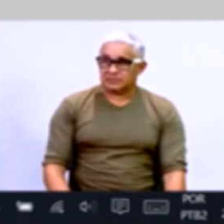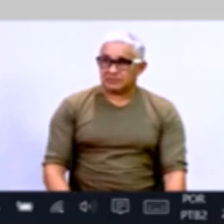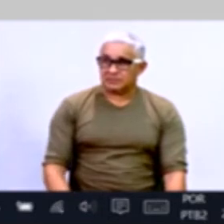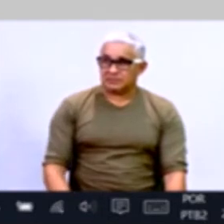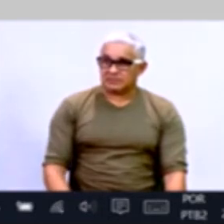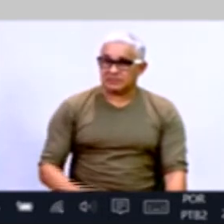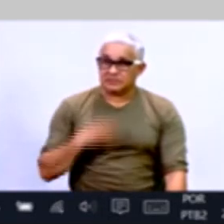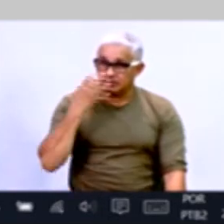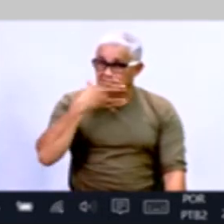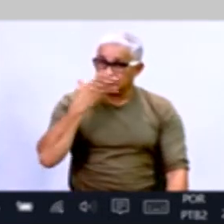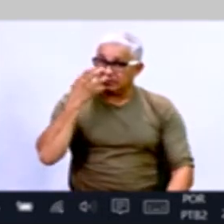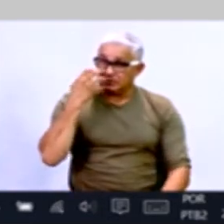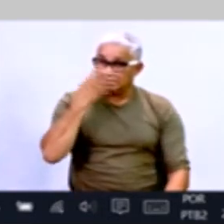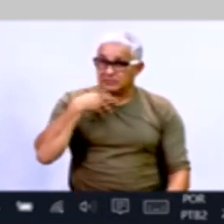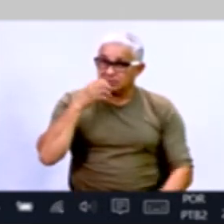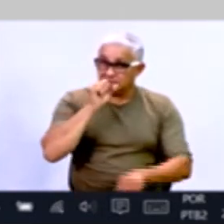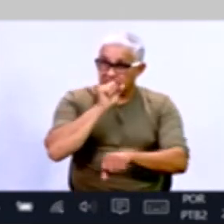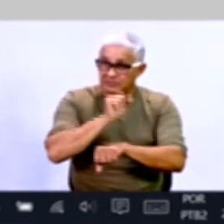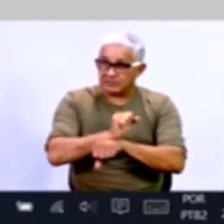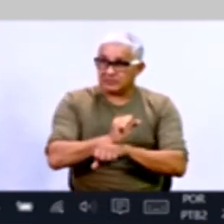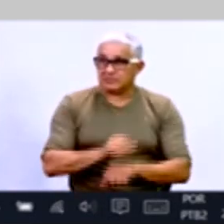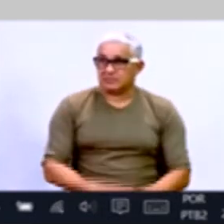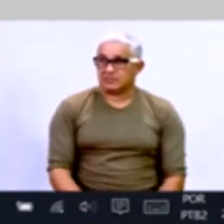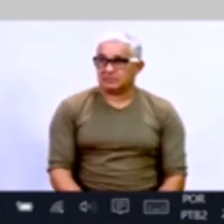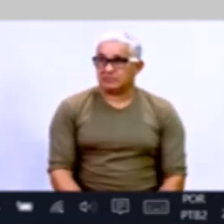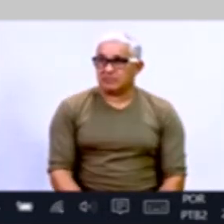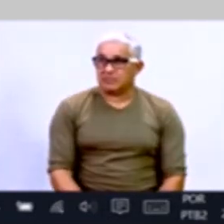tocar, olha só.